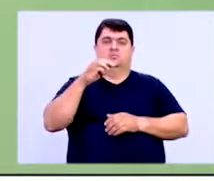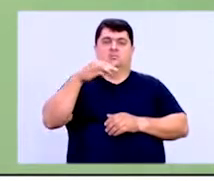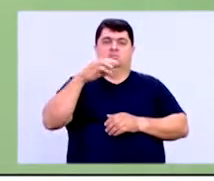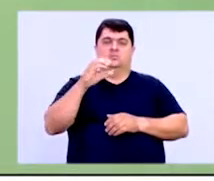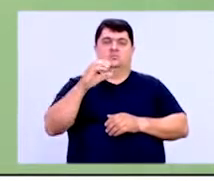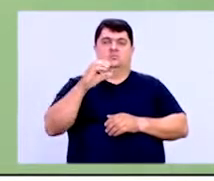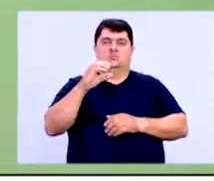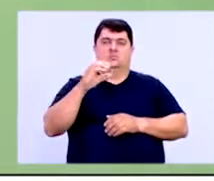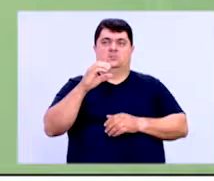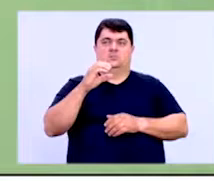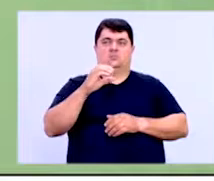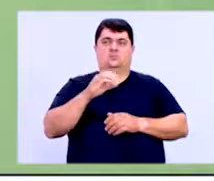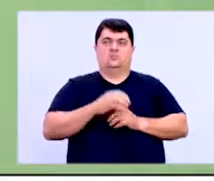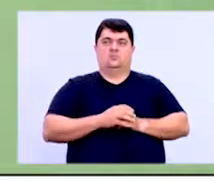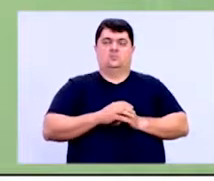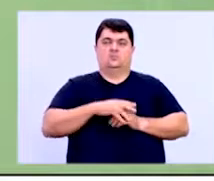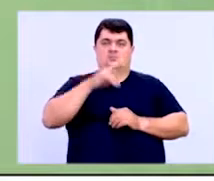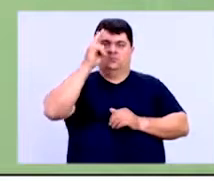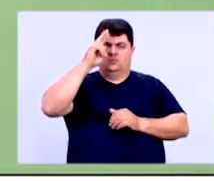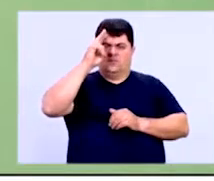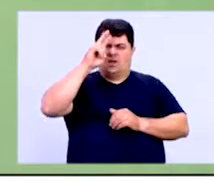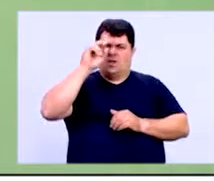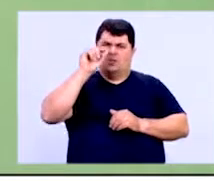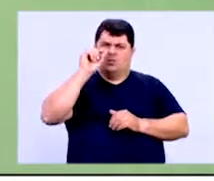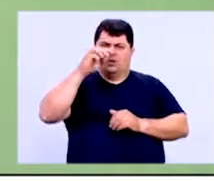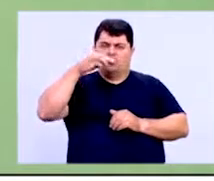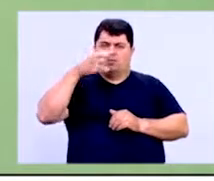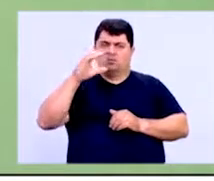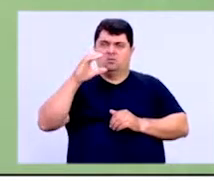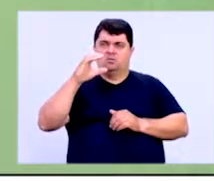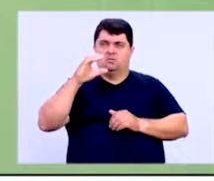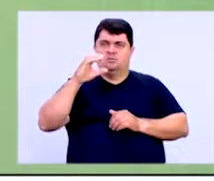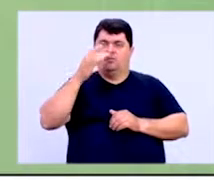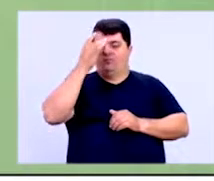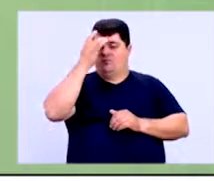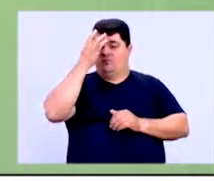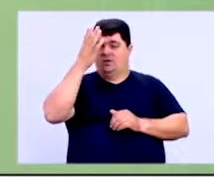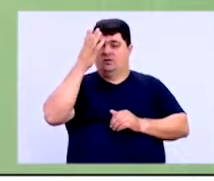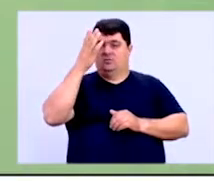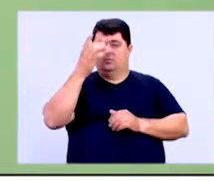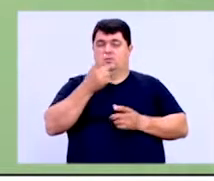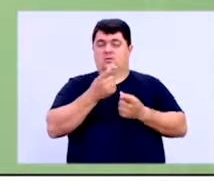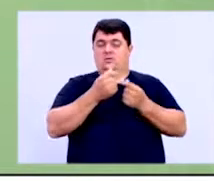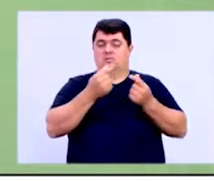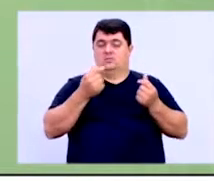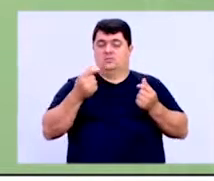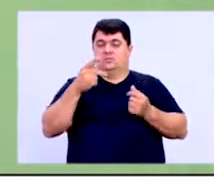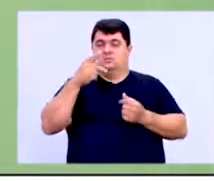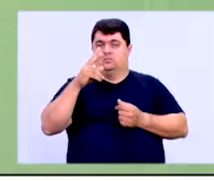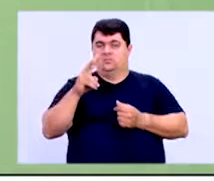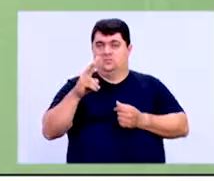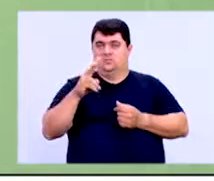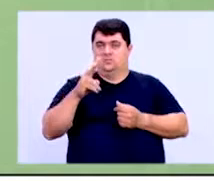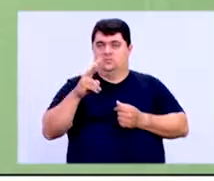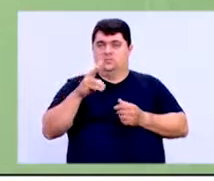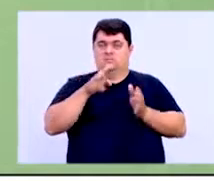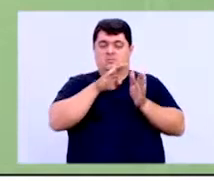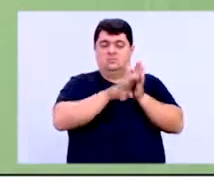de contribuição. Vocês estão lembrados do que é margem de contribuição? Fácil, fácil. É o preço de